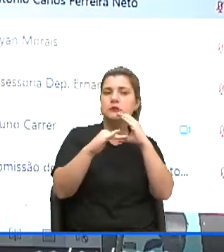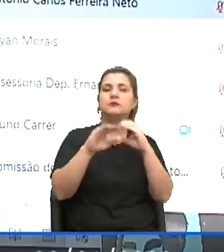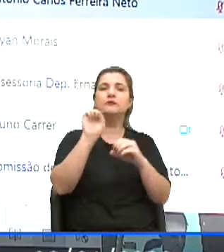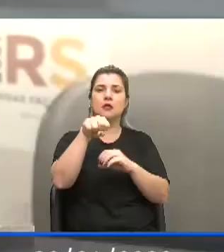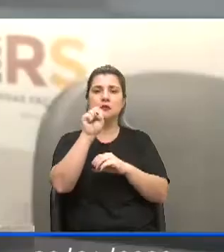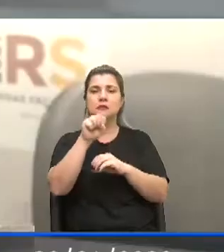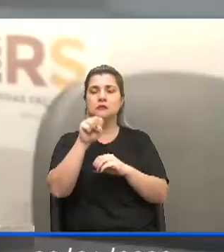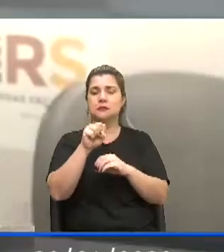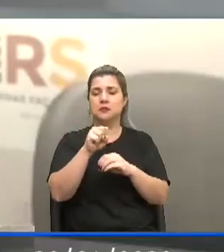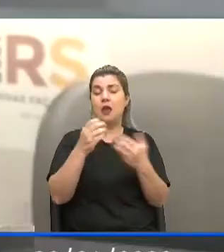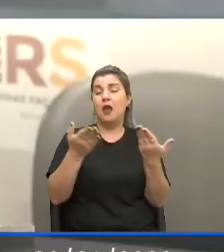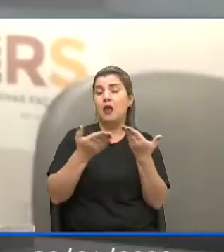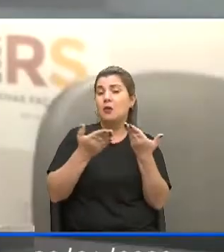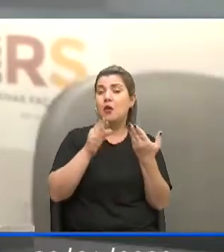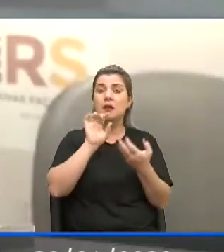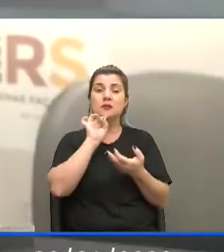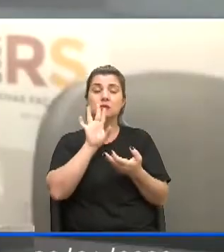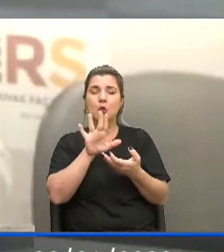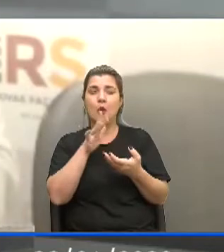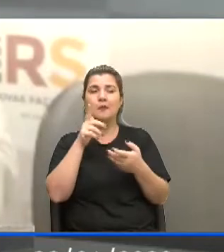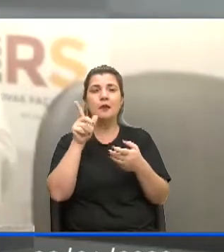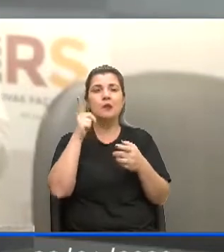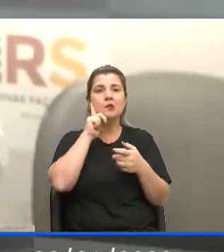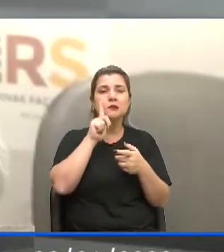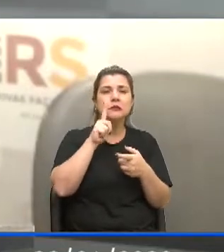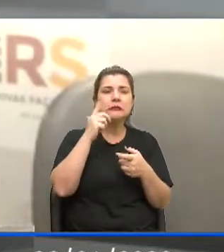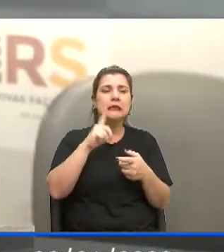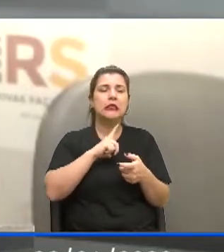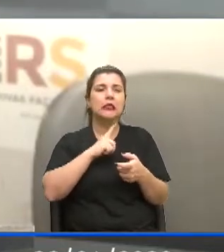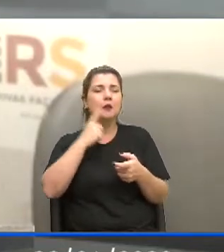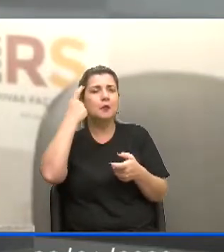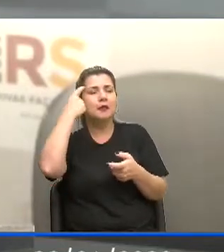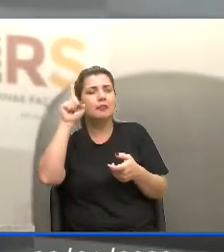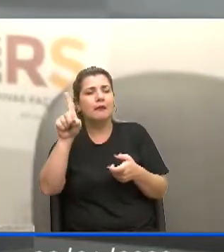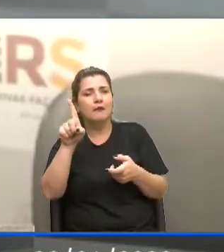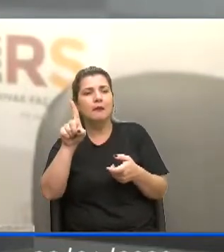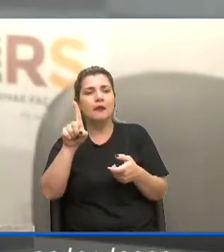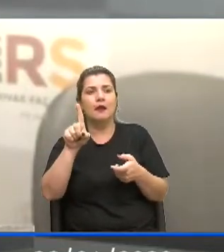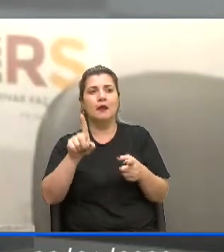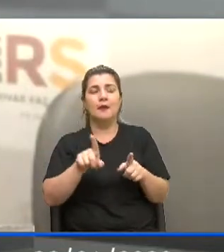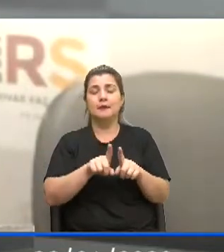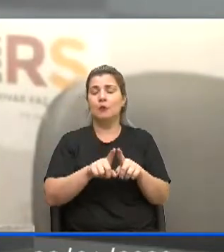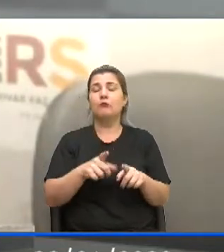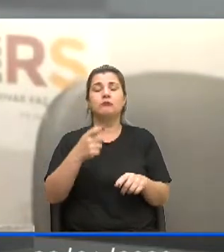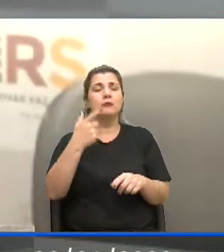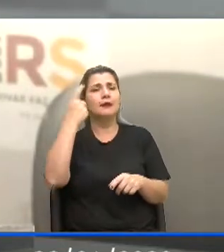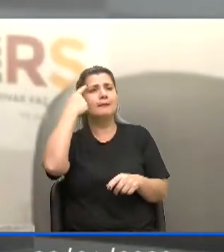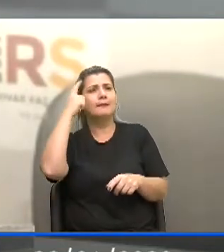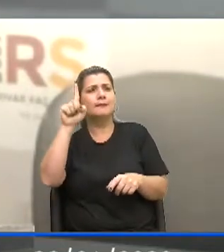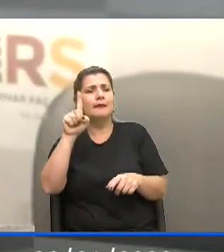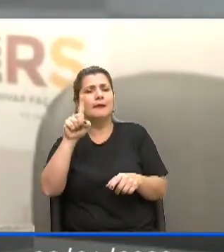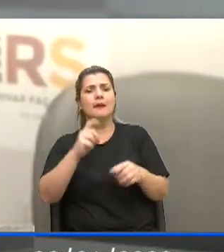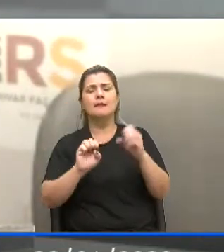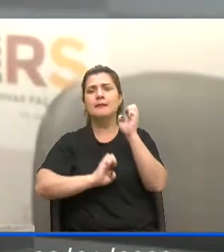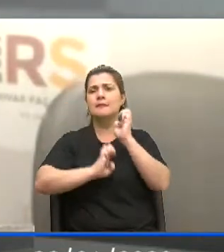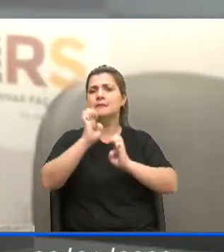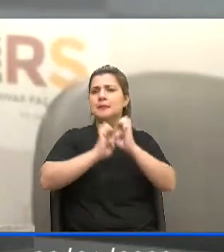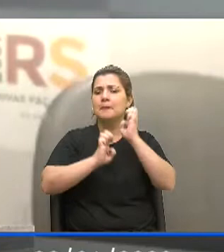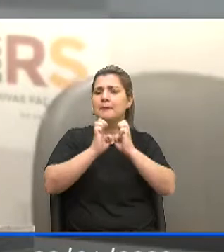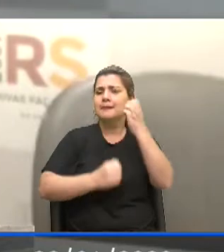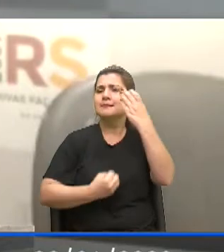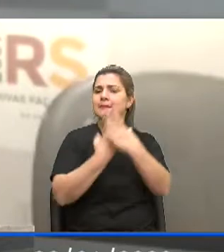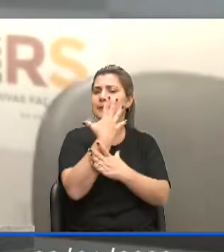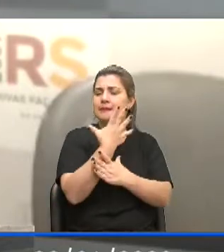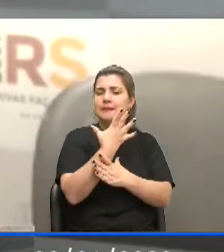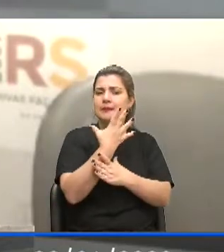poder refinar ele depois. Então, qual é que é a ideia? Criar um plano que as empresas individualmente possam criar um plano de